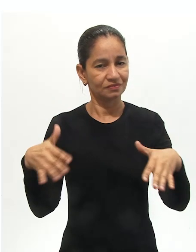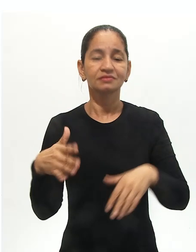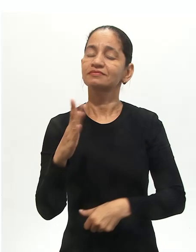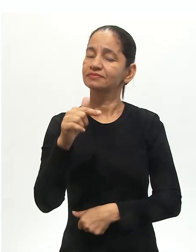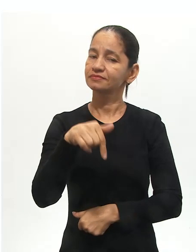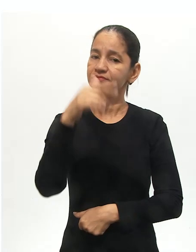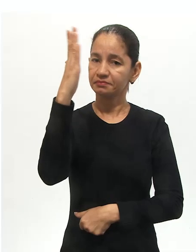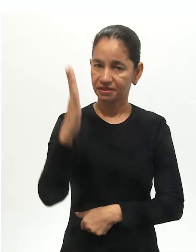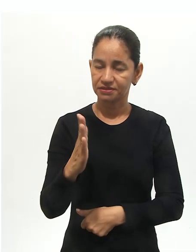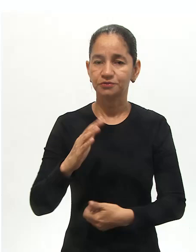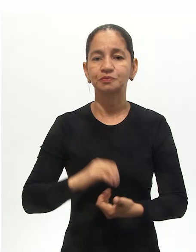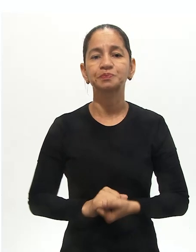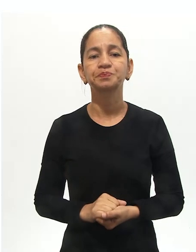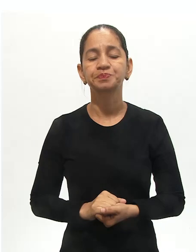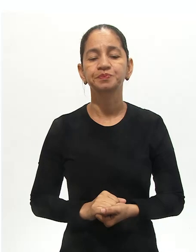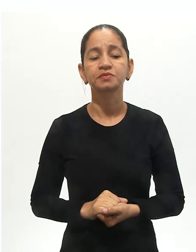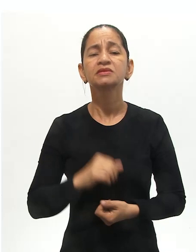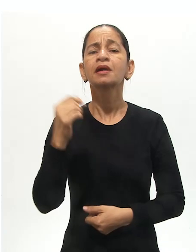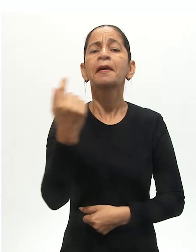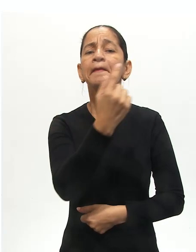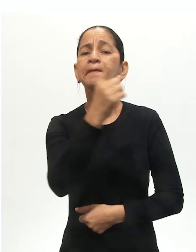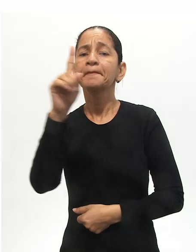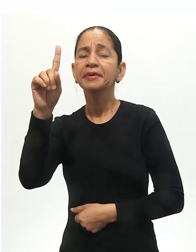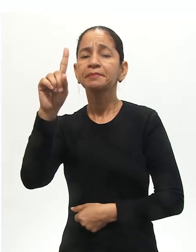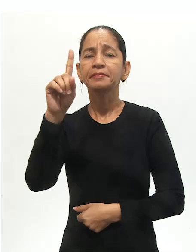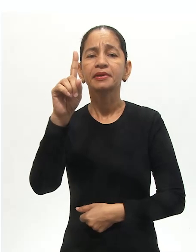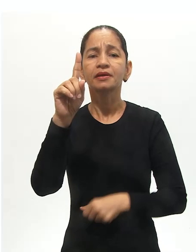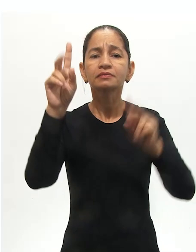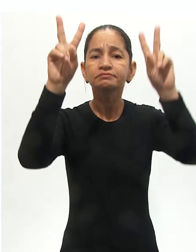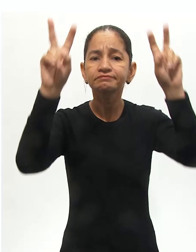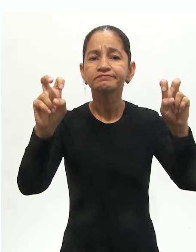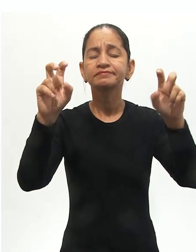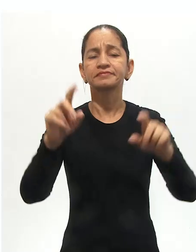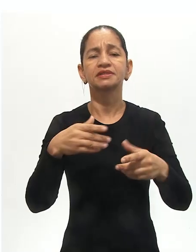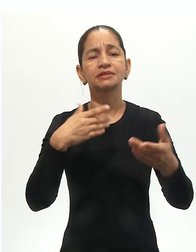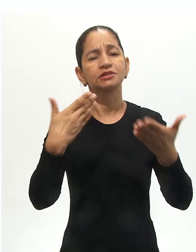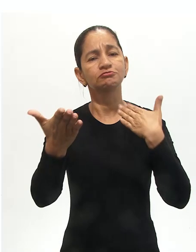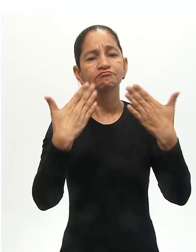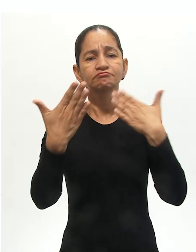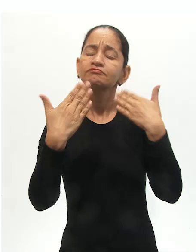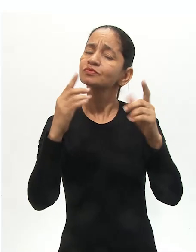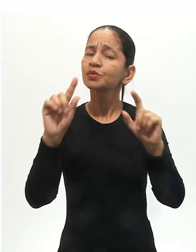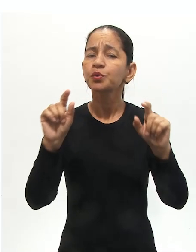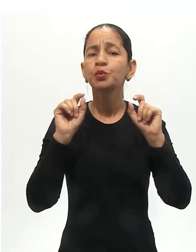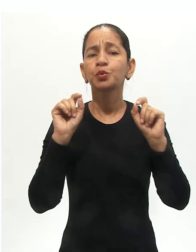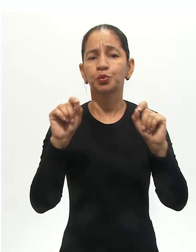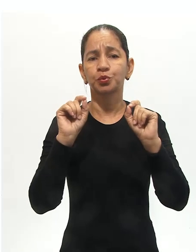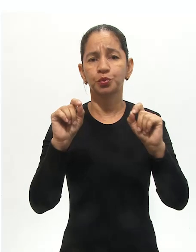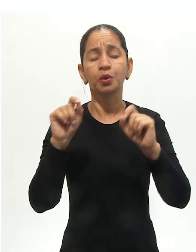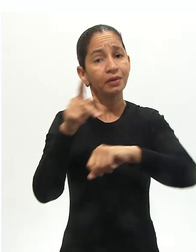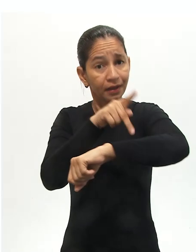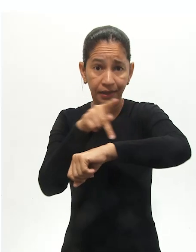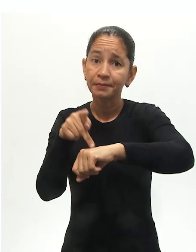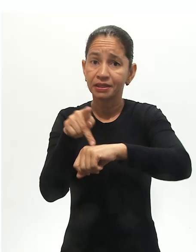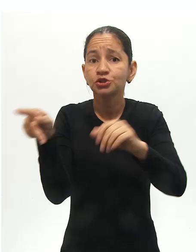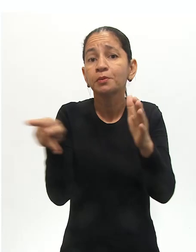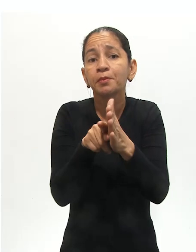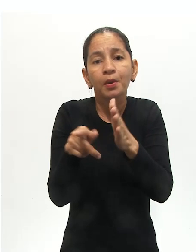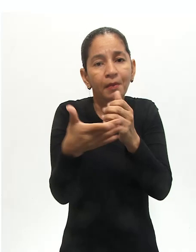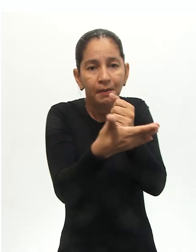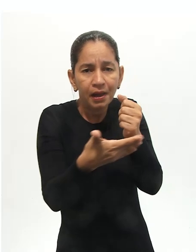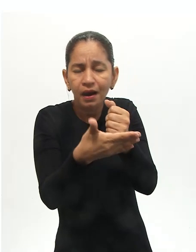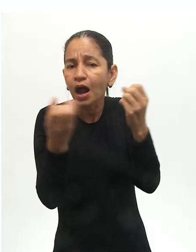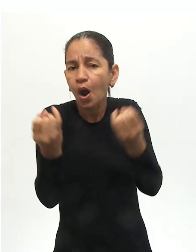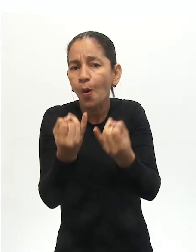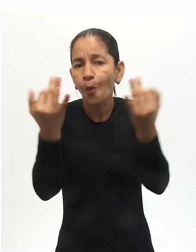Primeiro ponto importante que nós precisamos discutir é em relação à pedagogia.